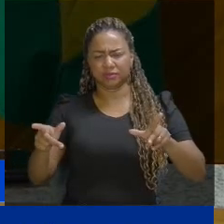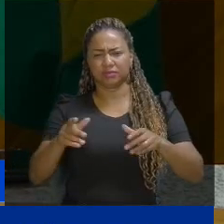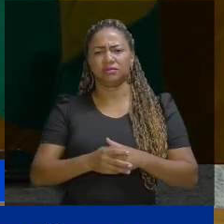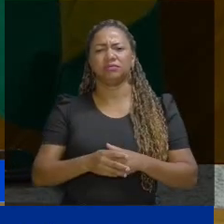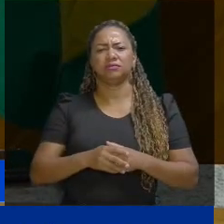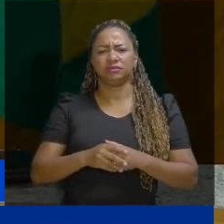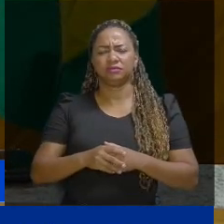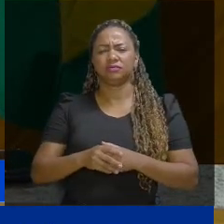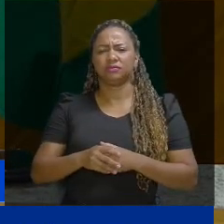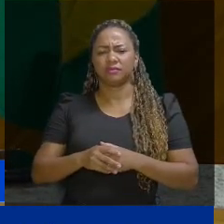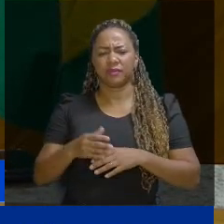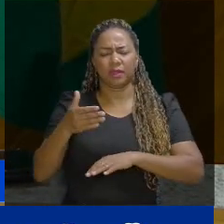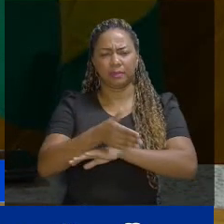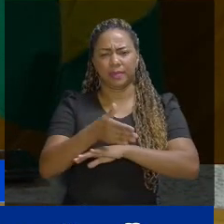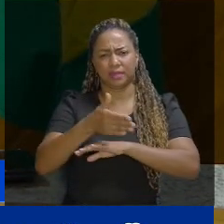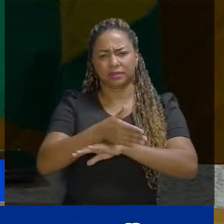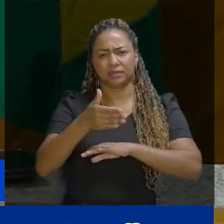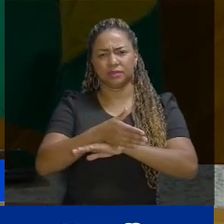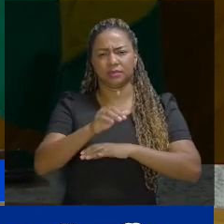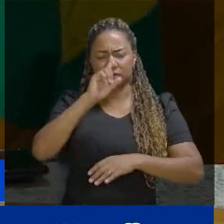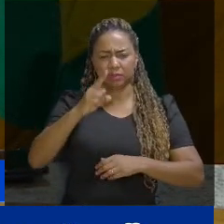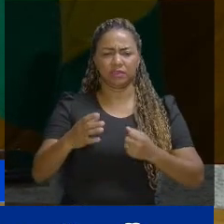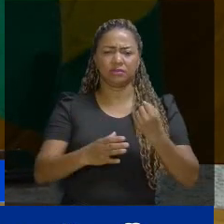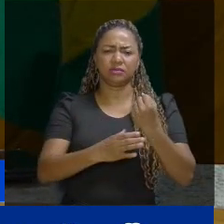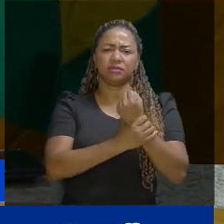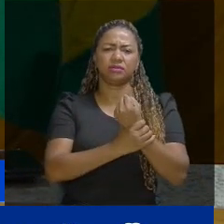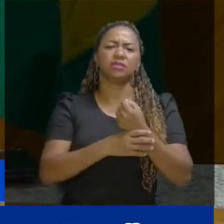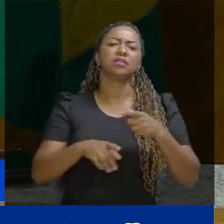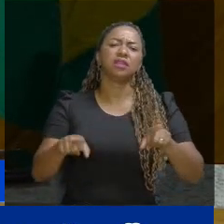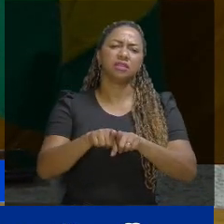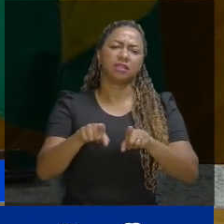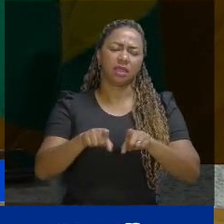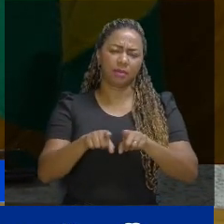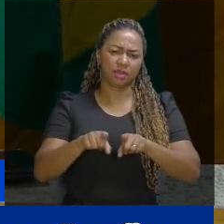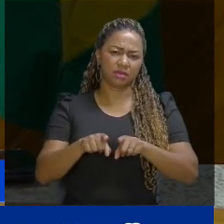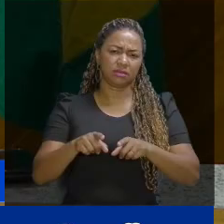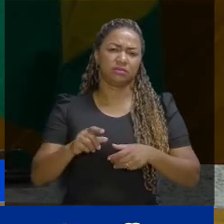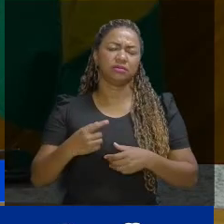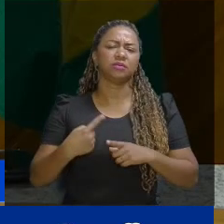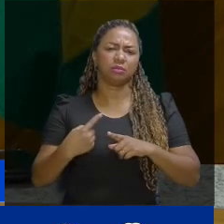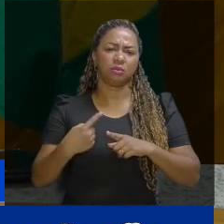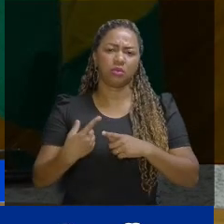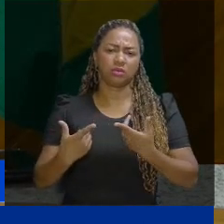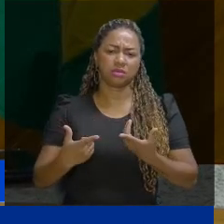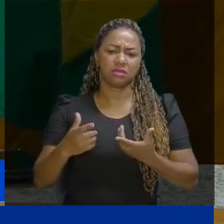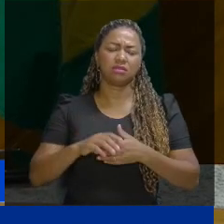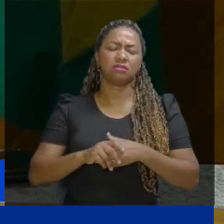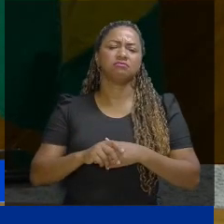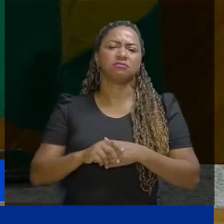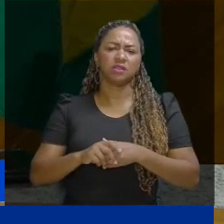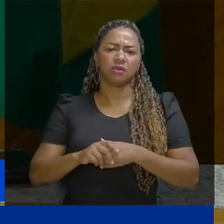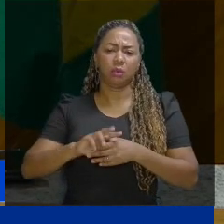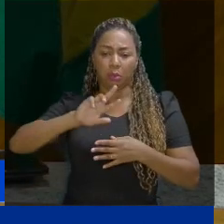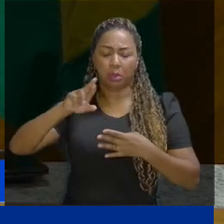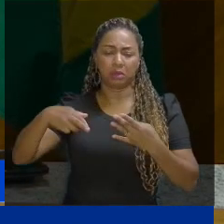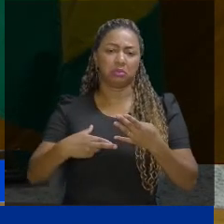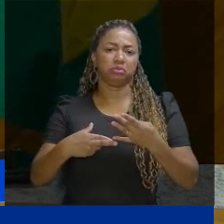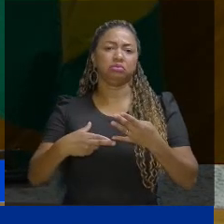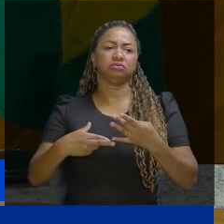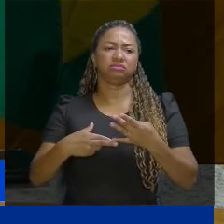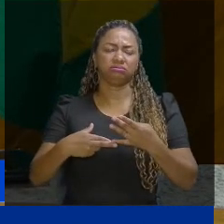legitimidade da coligação para atuar no mandado de segurança. E também isso interessa porque a coligação interpôs o